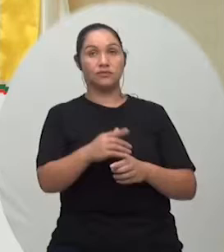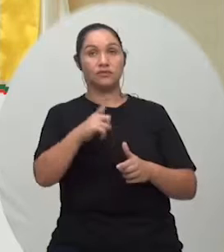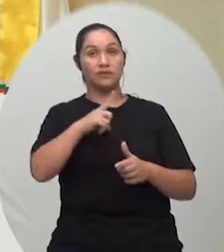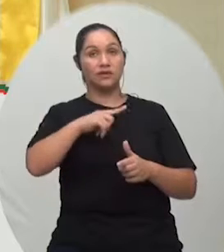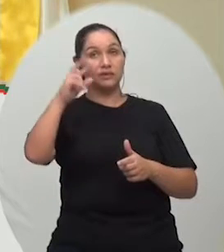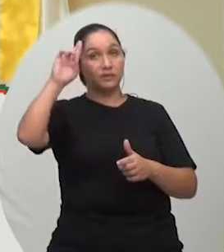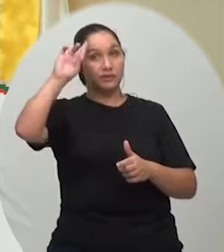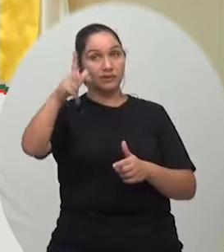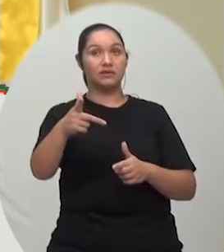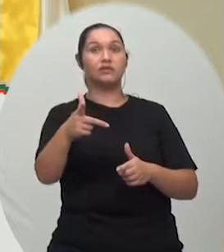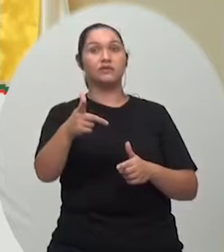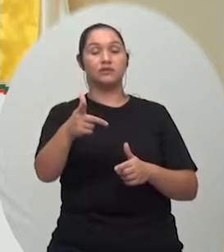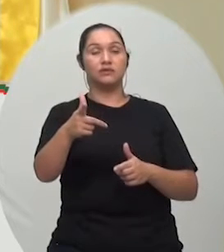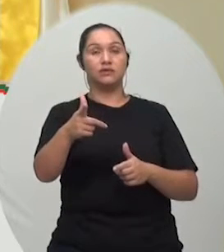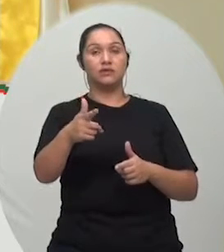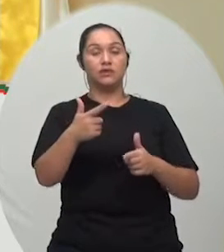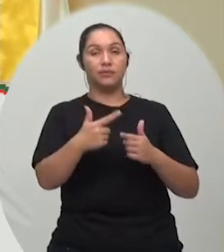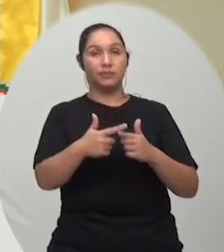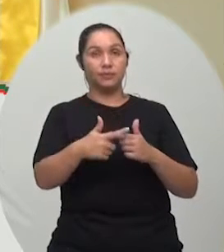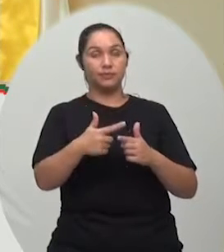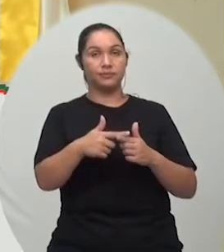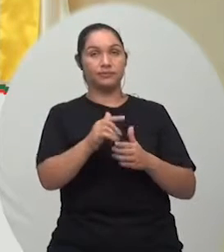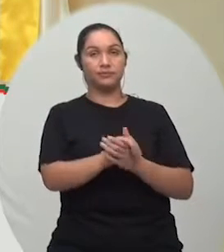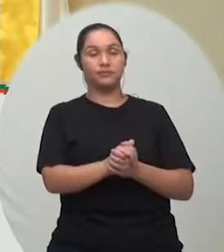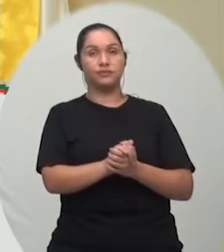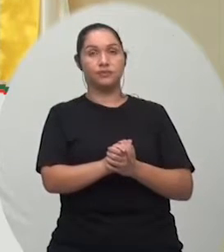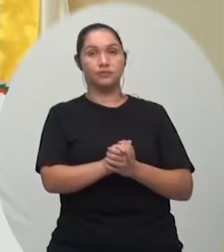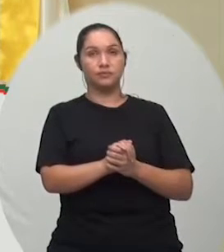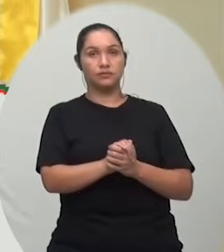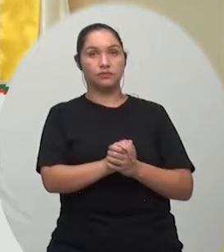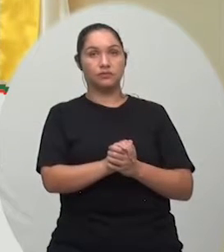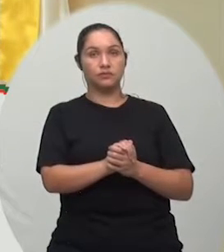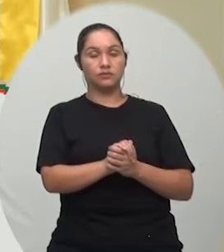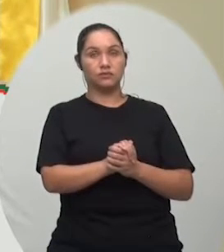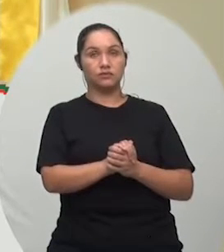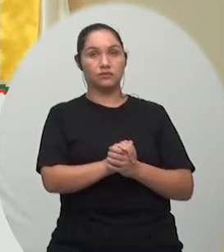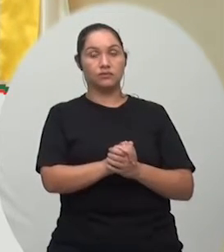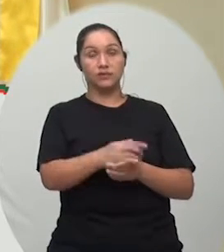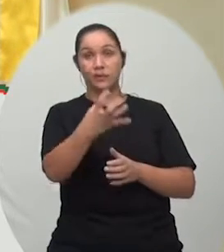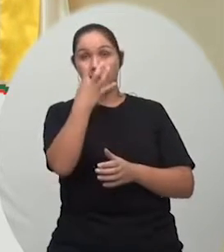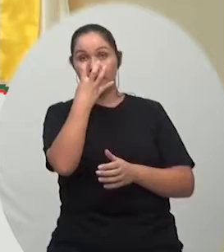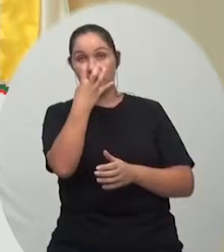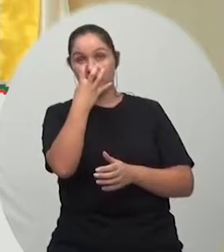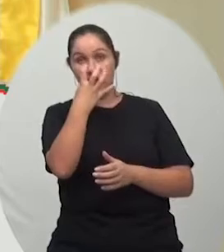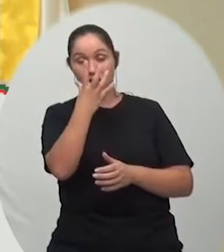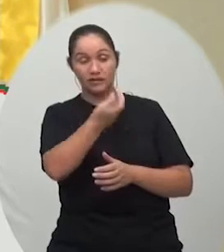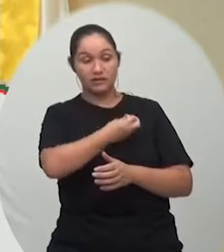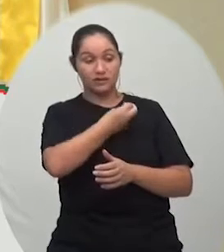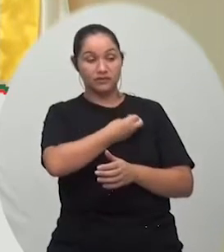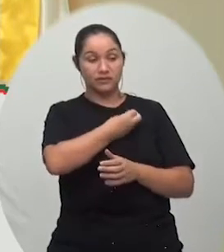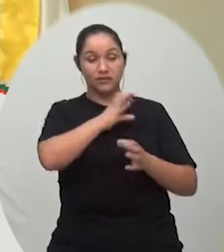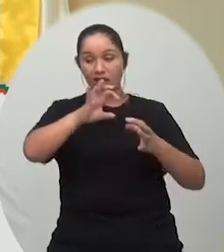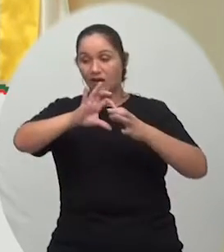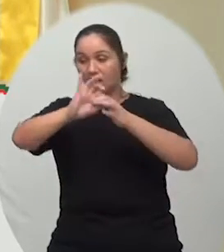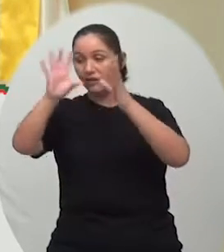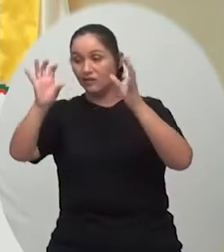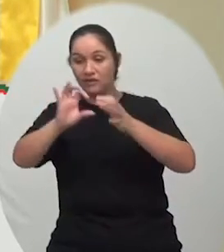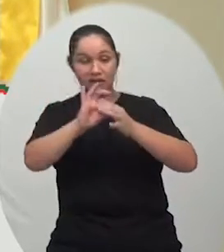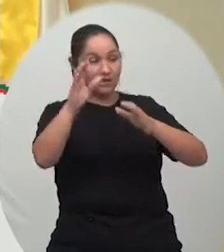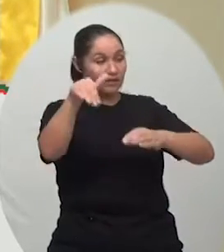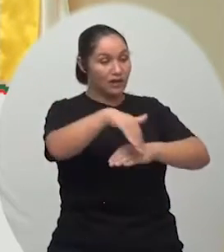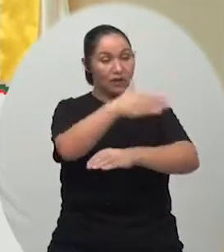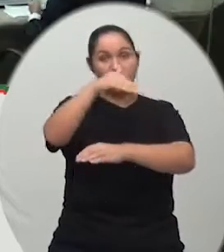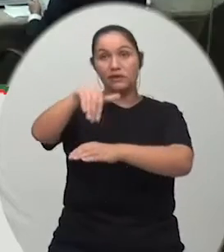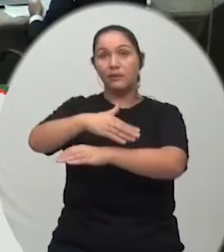trazer algo que possa realmente tirar os cães das ruas, ou pelo